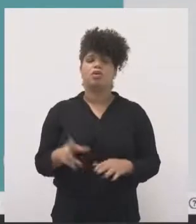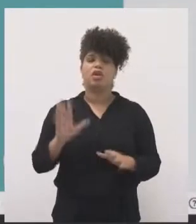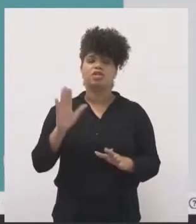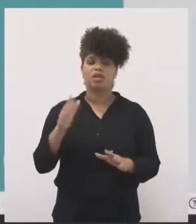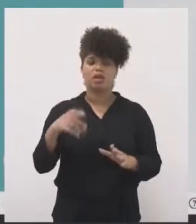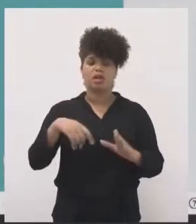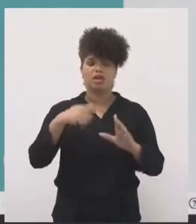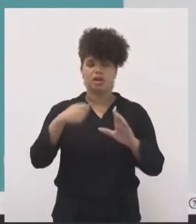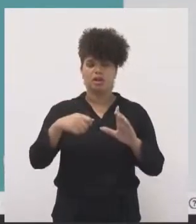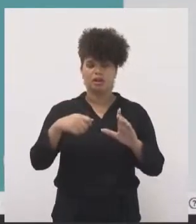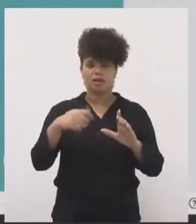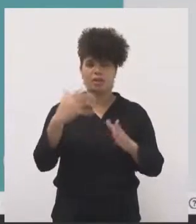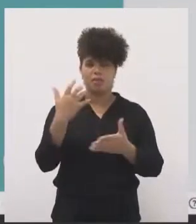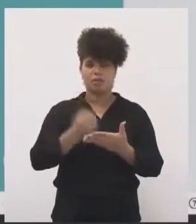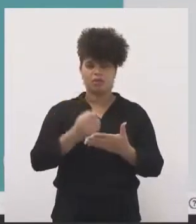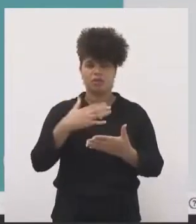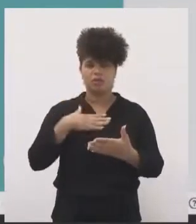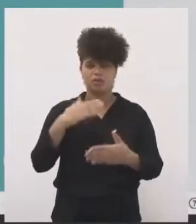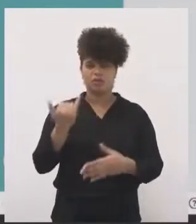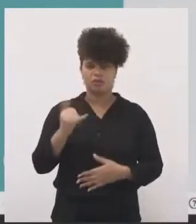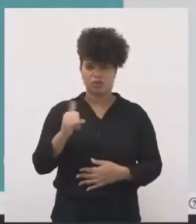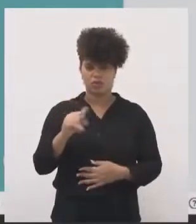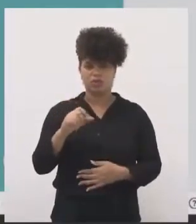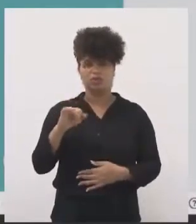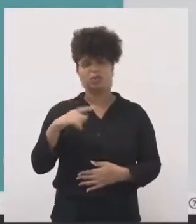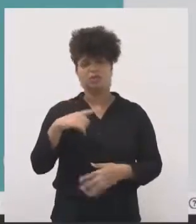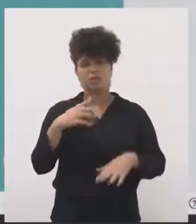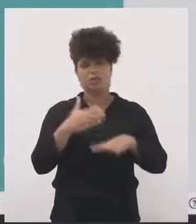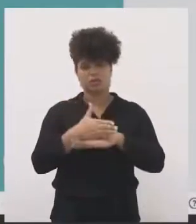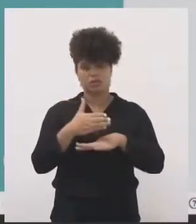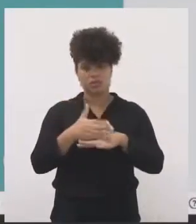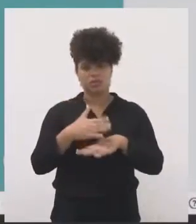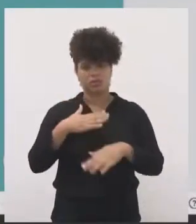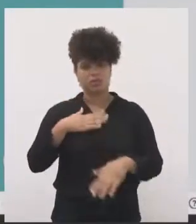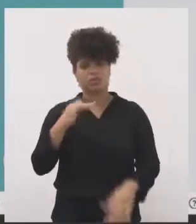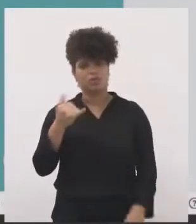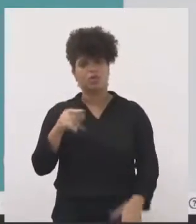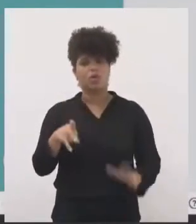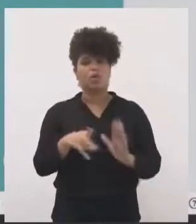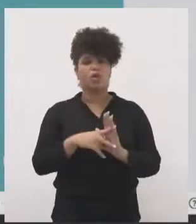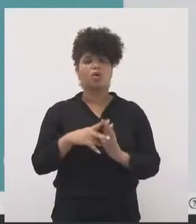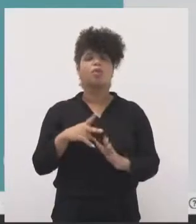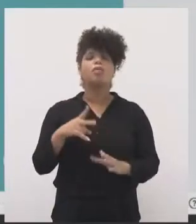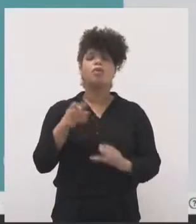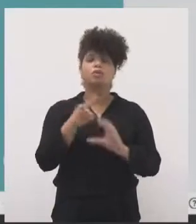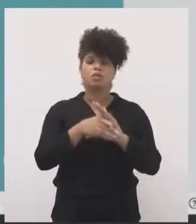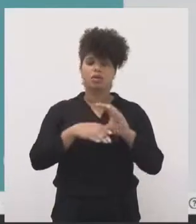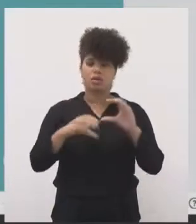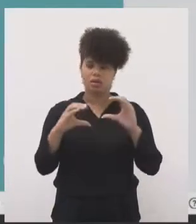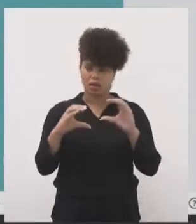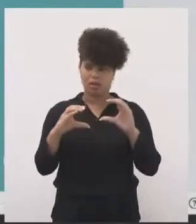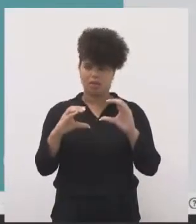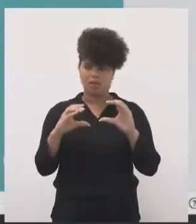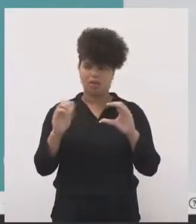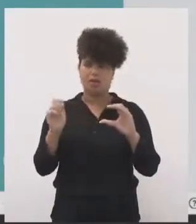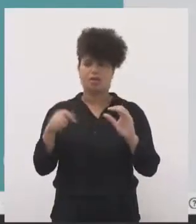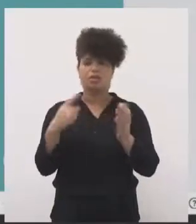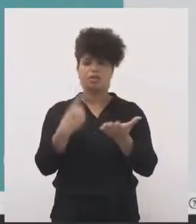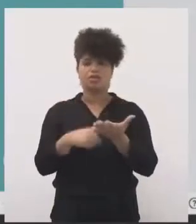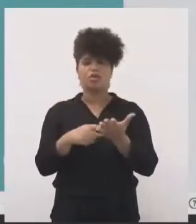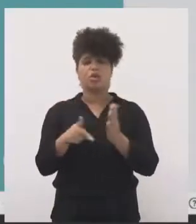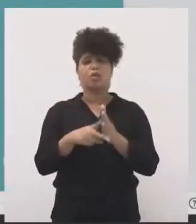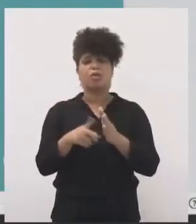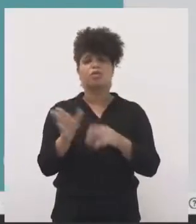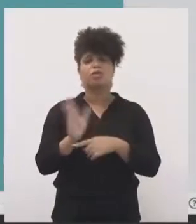gravado no meu celular. Caso eu esteja acessando o celular do Canva, eu já posso fazer o upload direto do vídeo